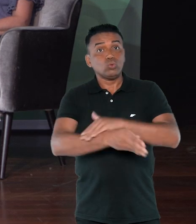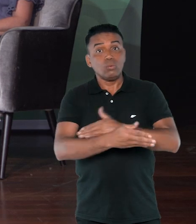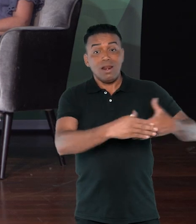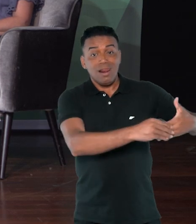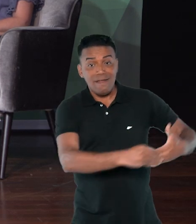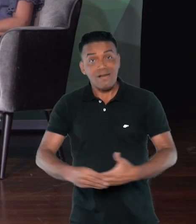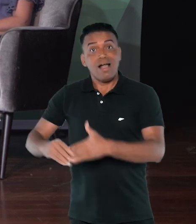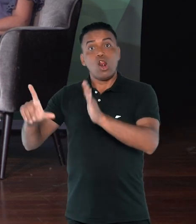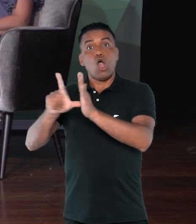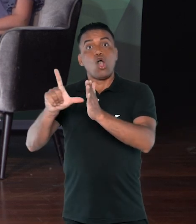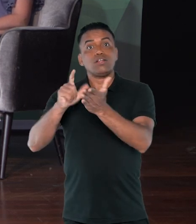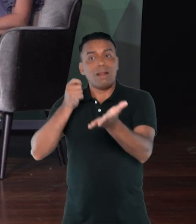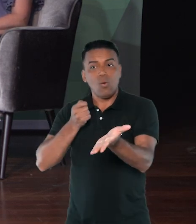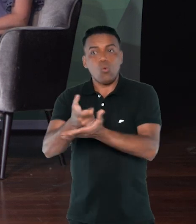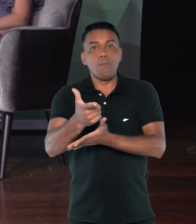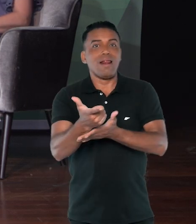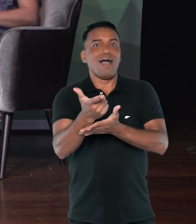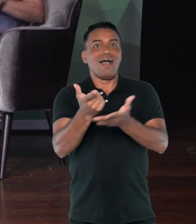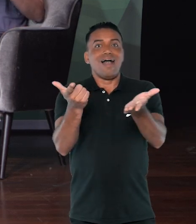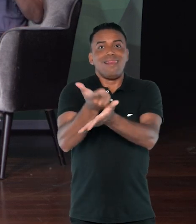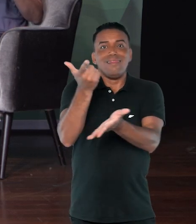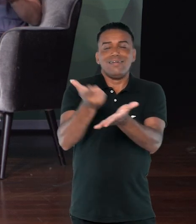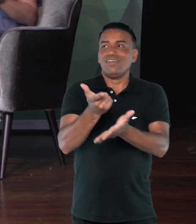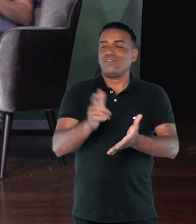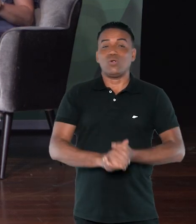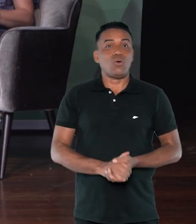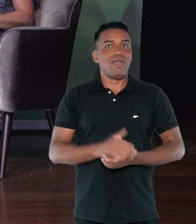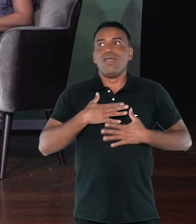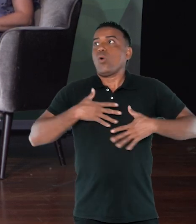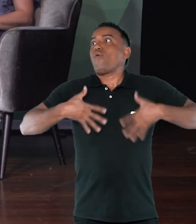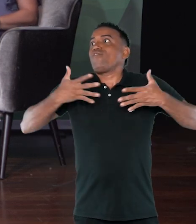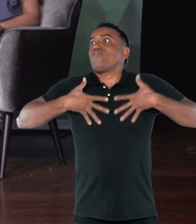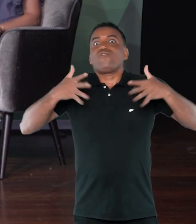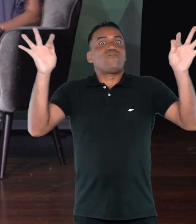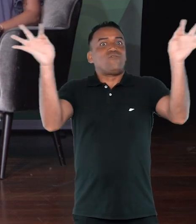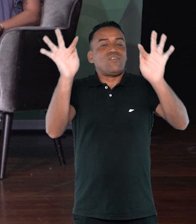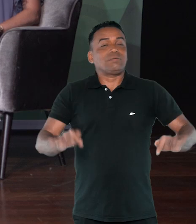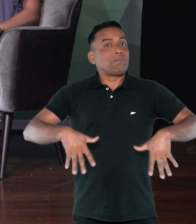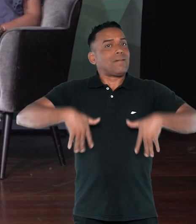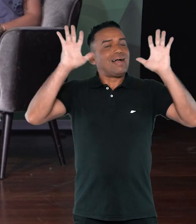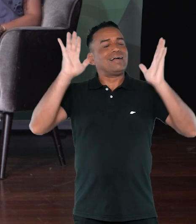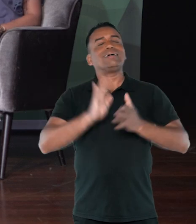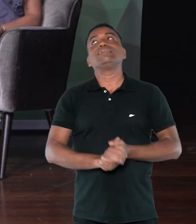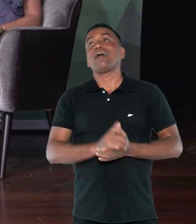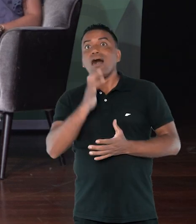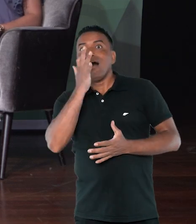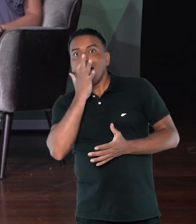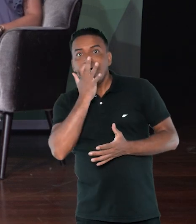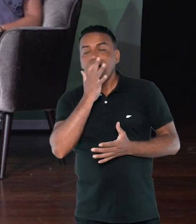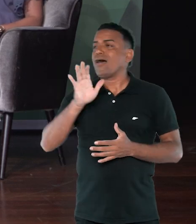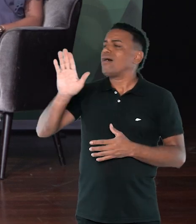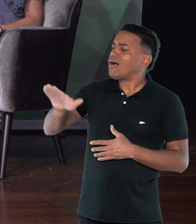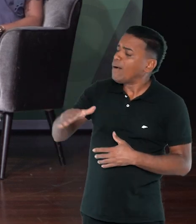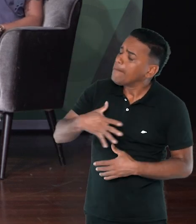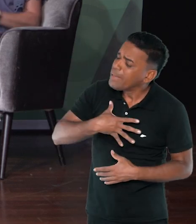Savassi, lembra, mãe? E ela comprava, eu ficava assim, igual pinto no lixo, assim, deslumbrada. E aí ela falava,